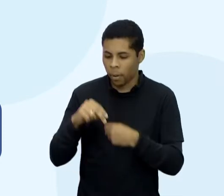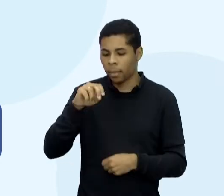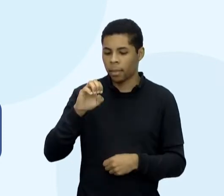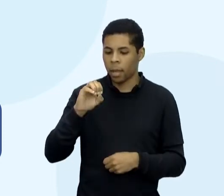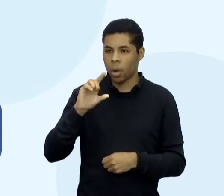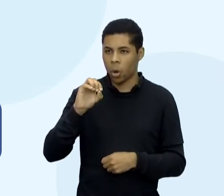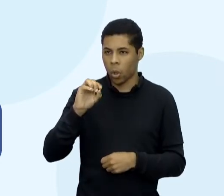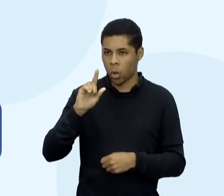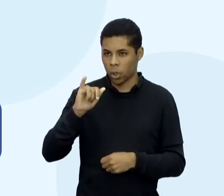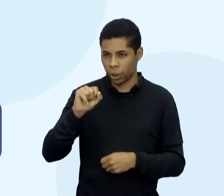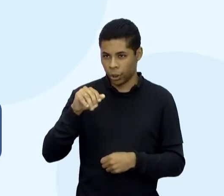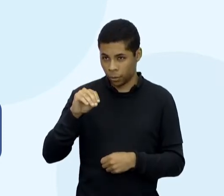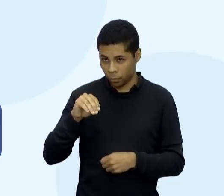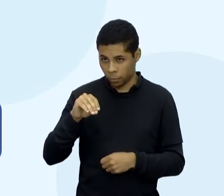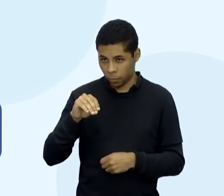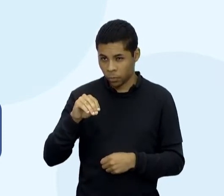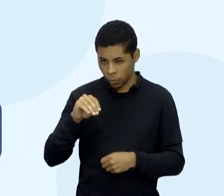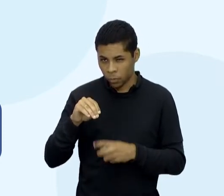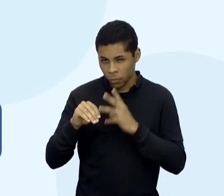criei.